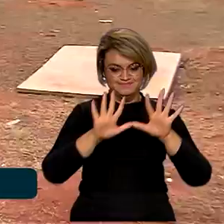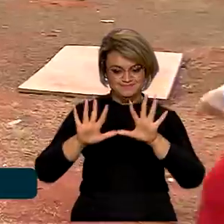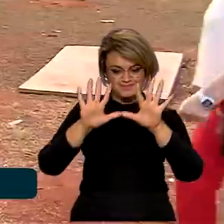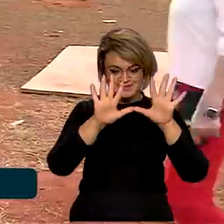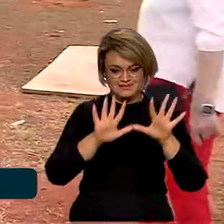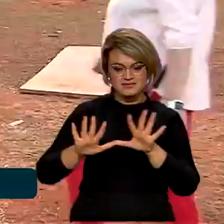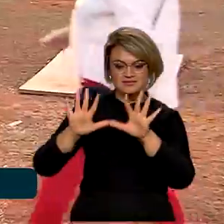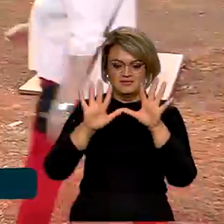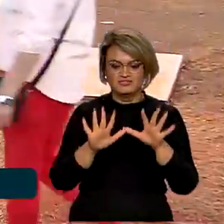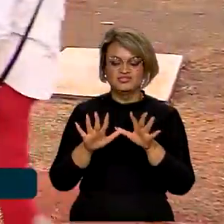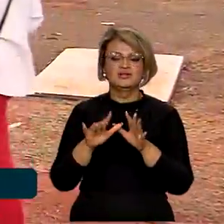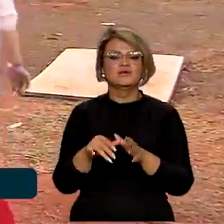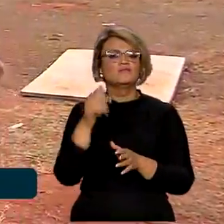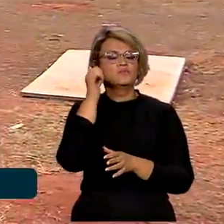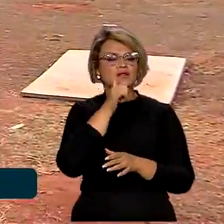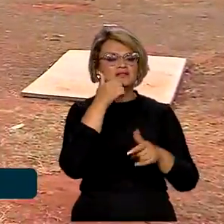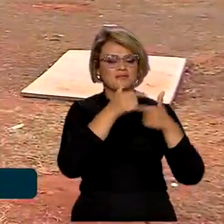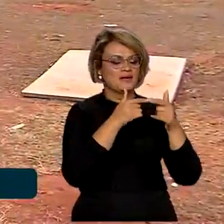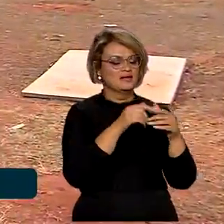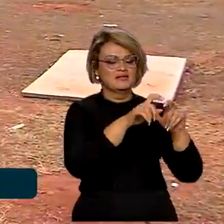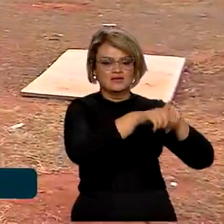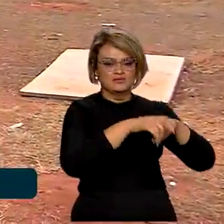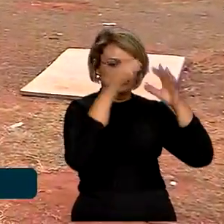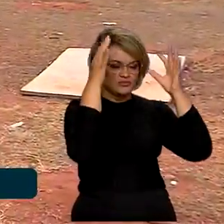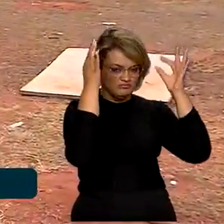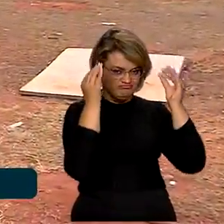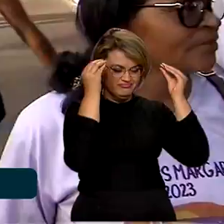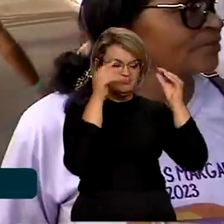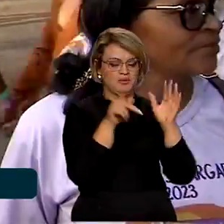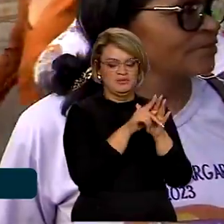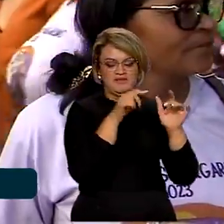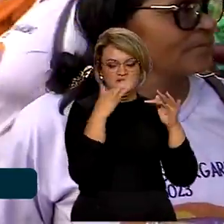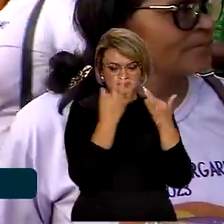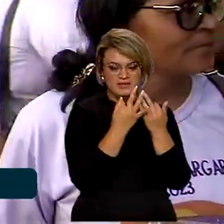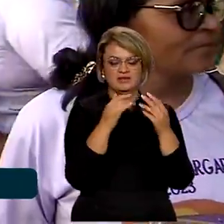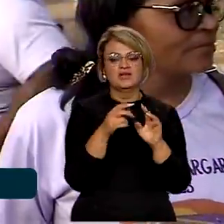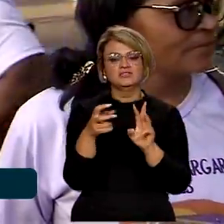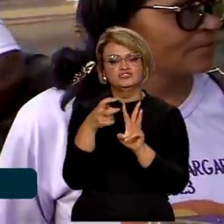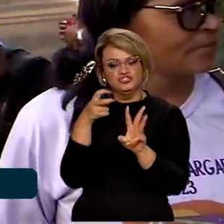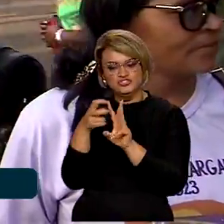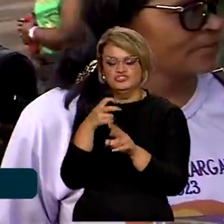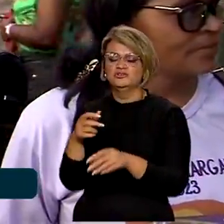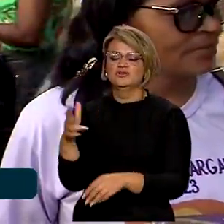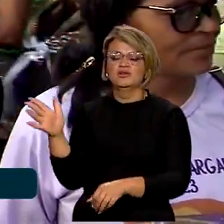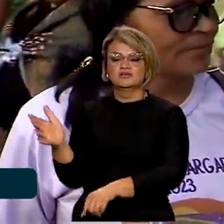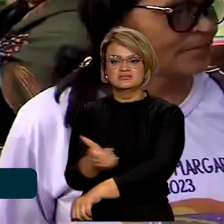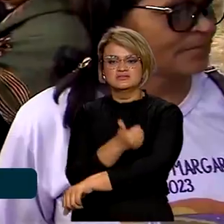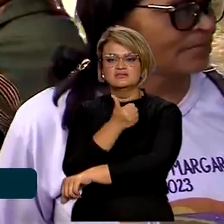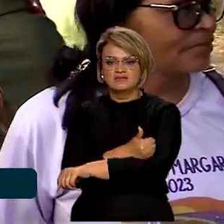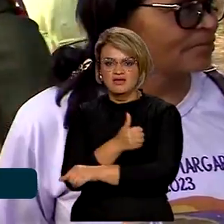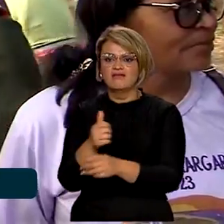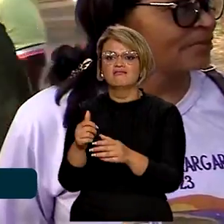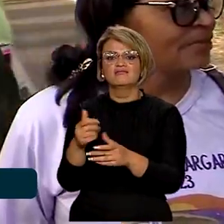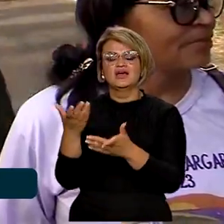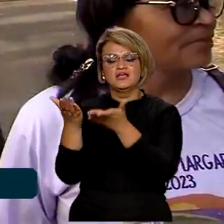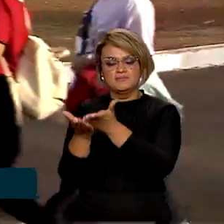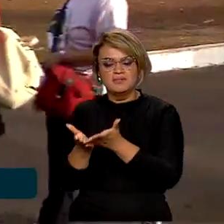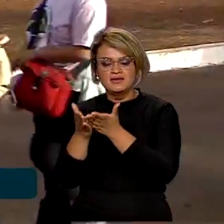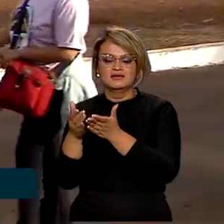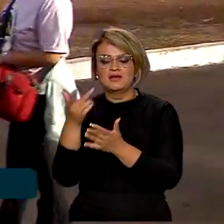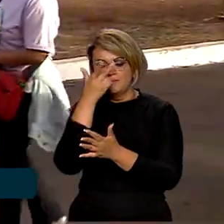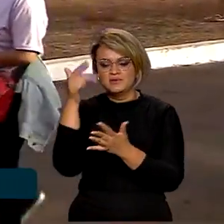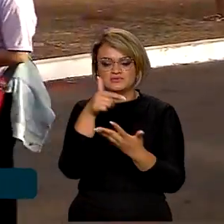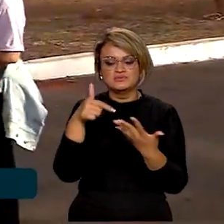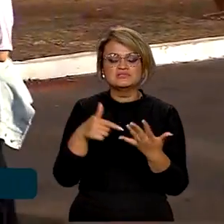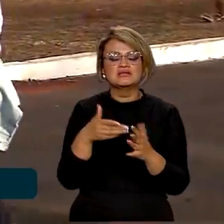Margaridas. São agricultoras familiares, indígenas, assentadas, acampadas sem terra, ribeirinhas. Gente que representa